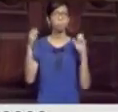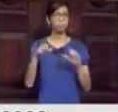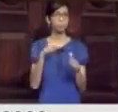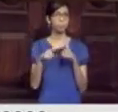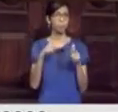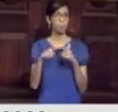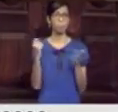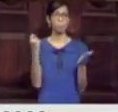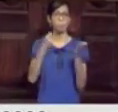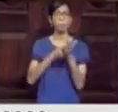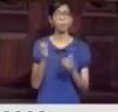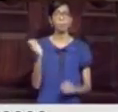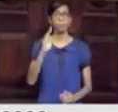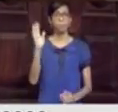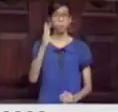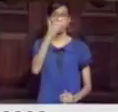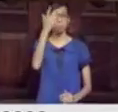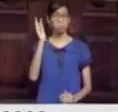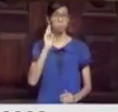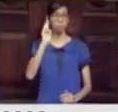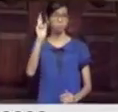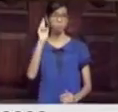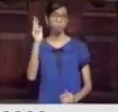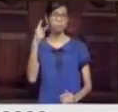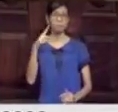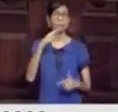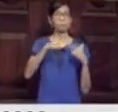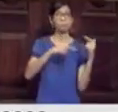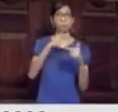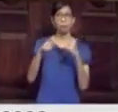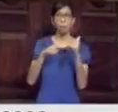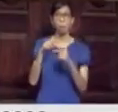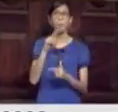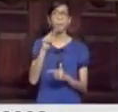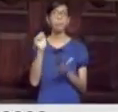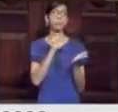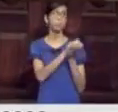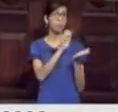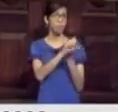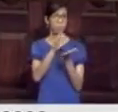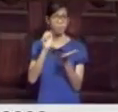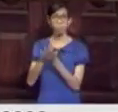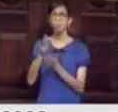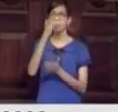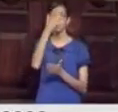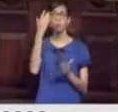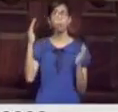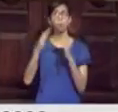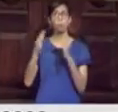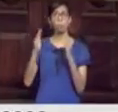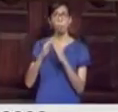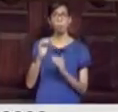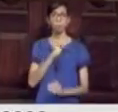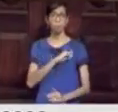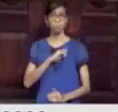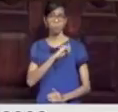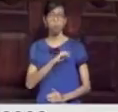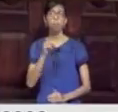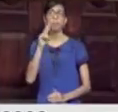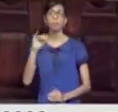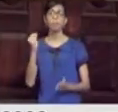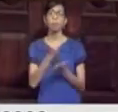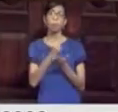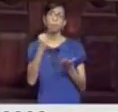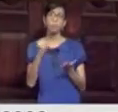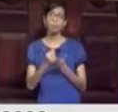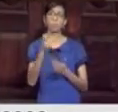O patrão, como o desemprego é geral em toda a região metropolitana, ele vai demitir o morador de Itaboraí e vai contratar o